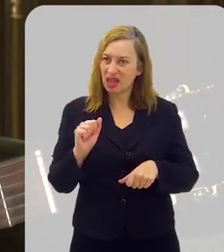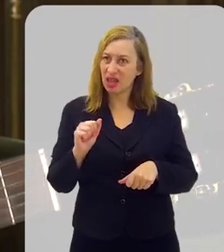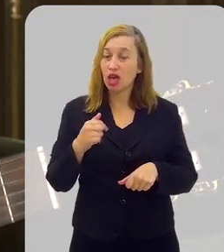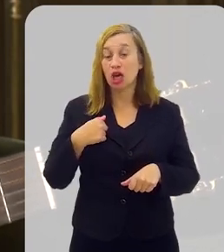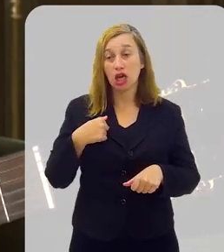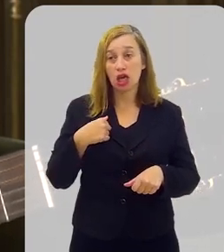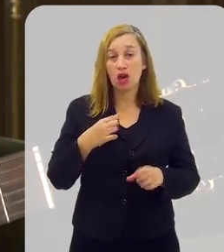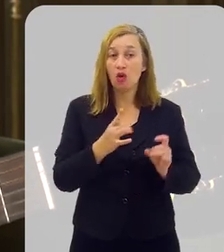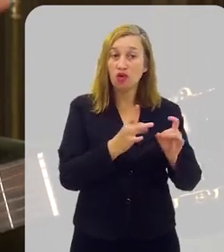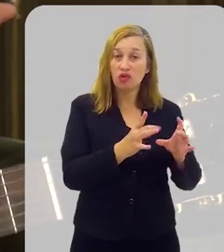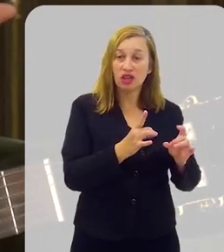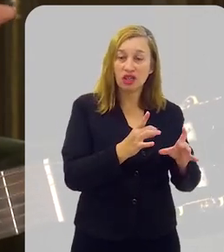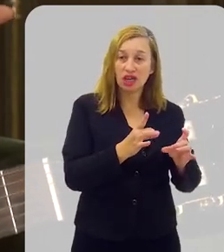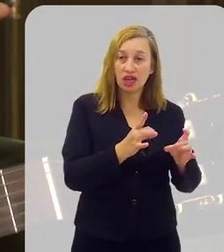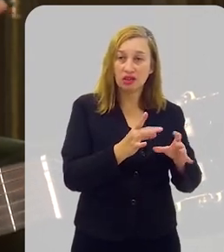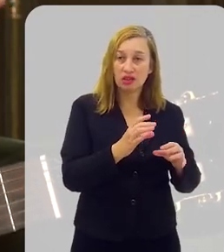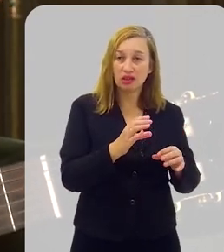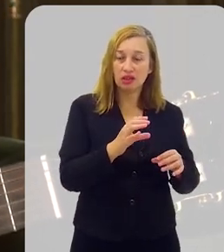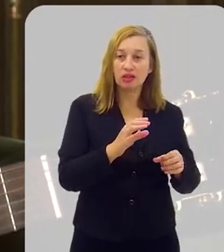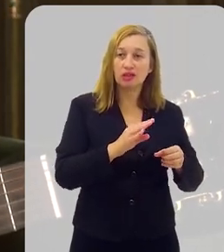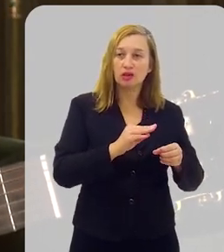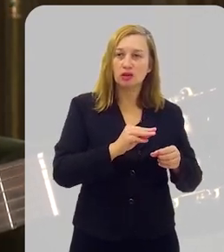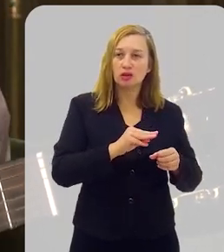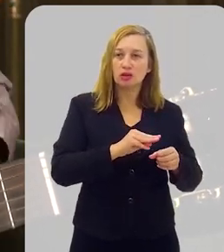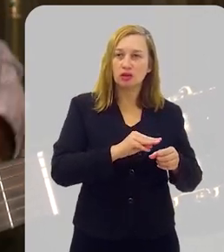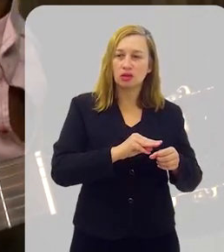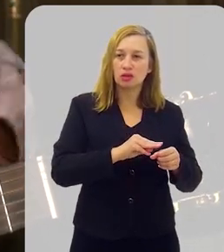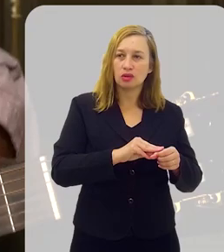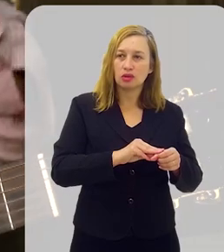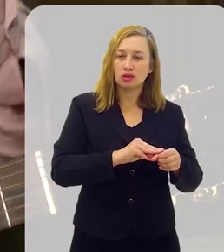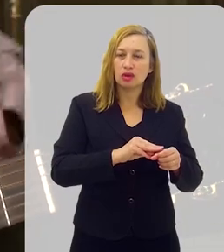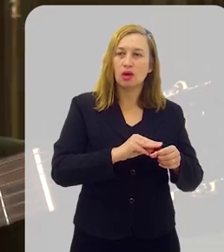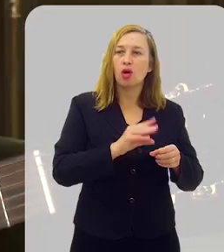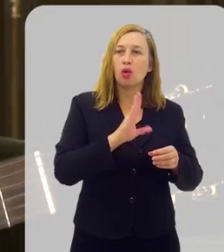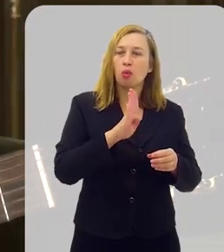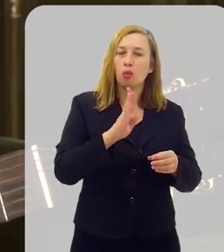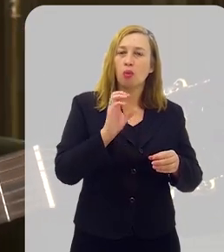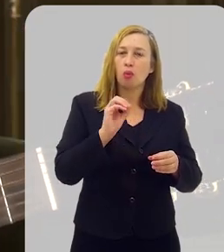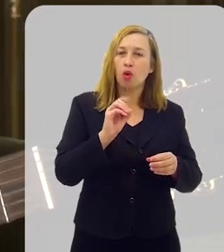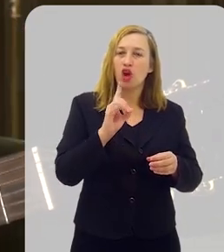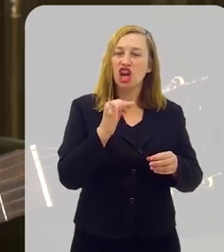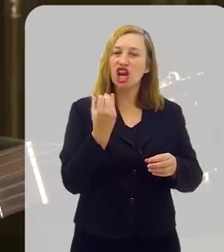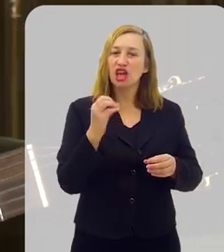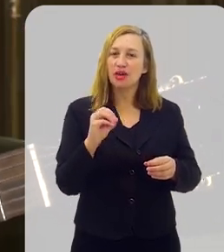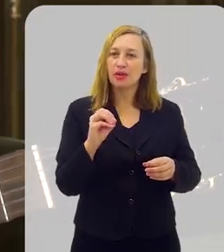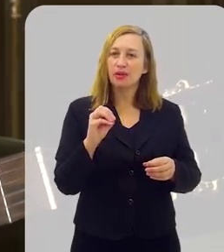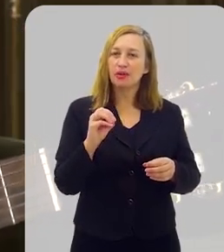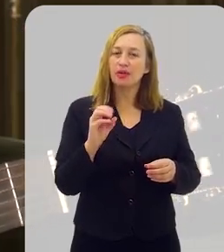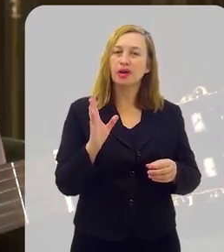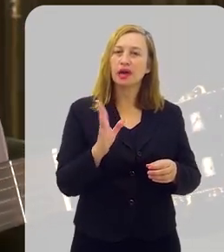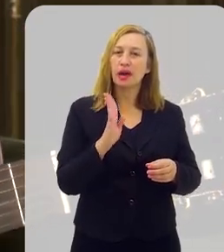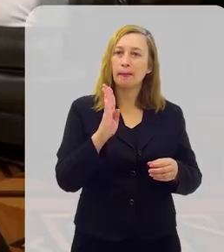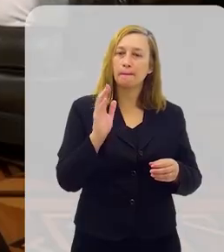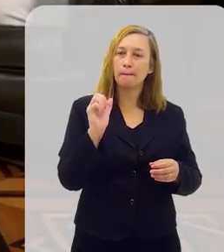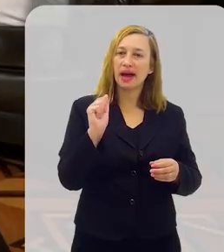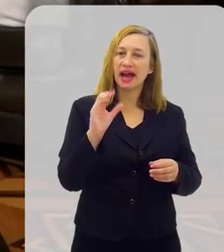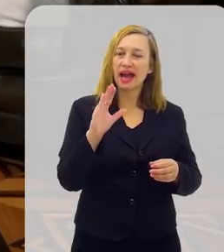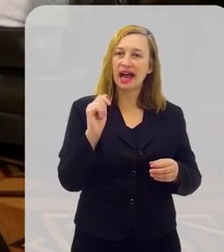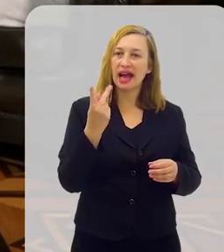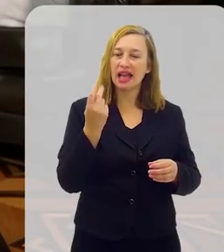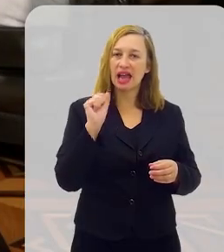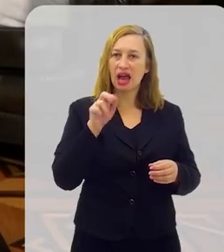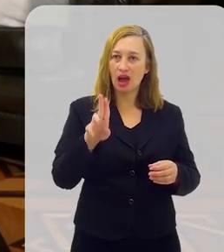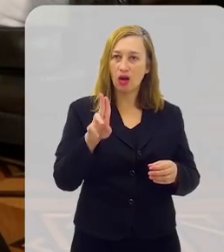apareceu uma enfermidade em mim, uma hérnia. Uhum. E eu, sabe que eu ainda vendo um salgadinho na melhor qualidade, né? Na verdade, o